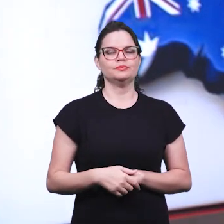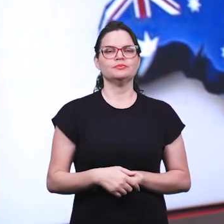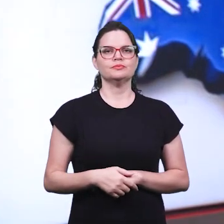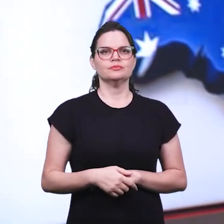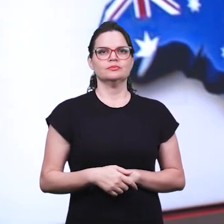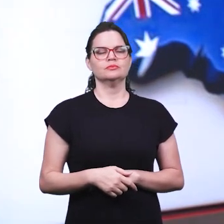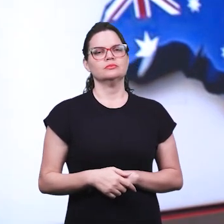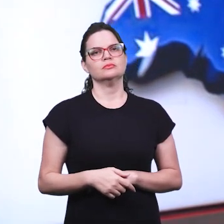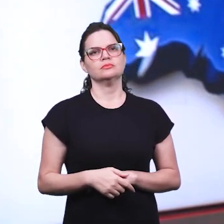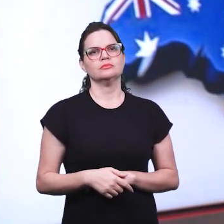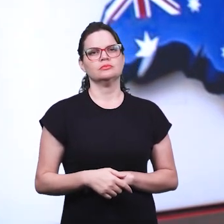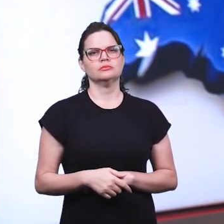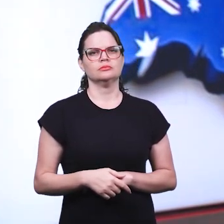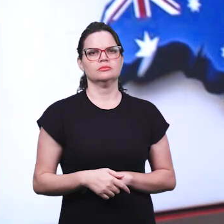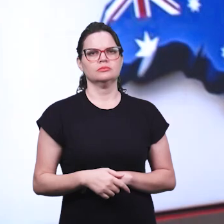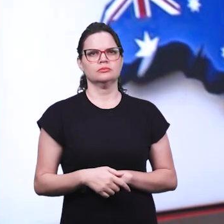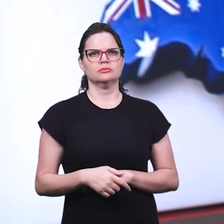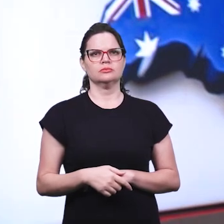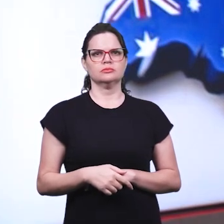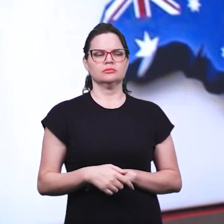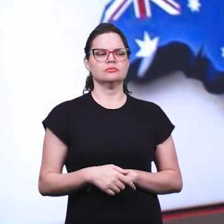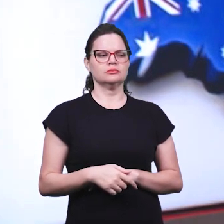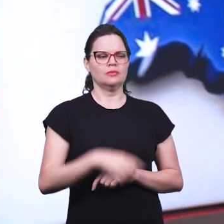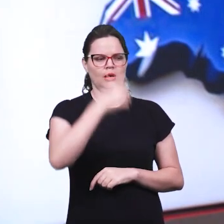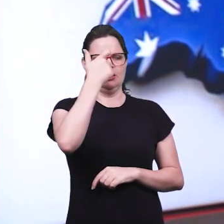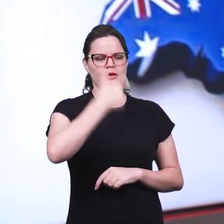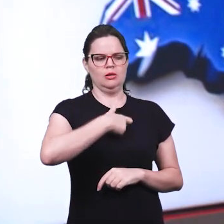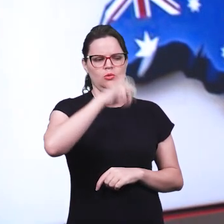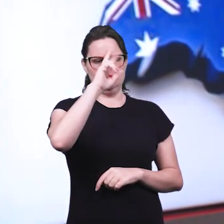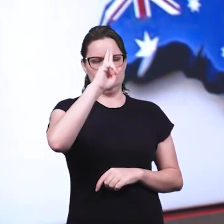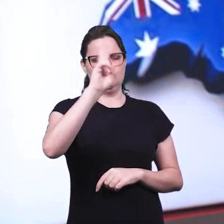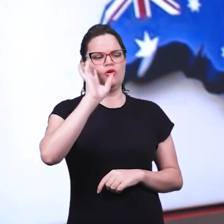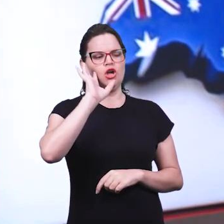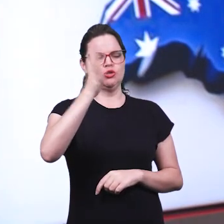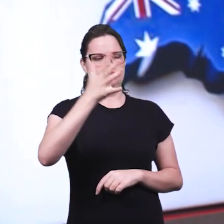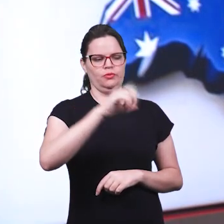fazer. E eu resolverei essa questão.